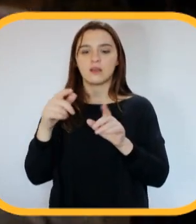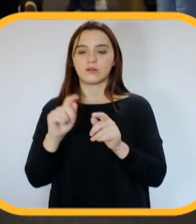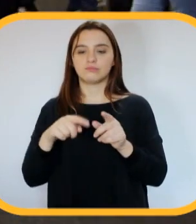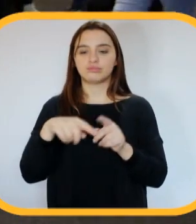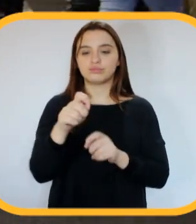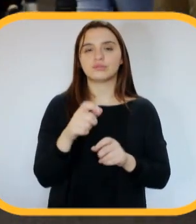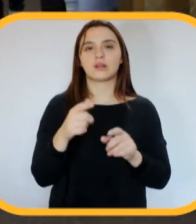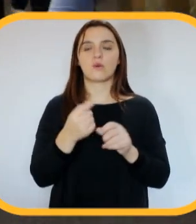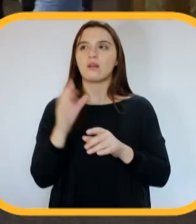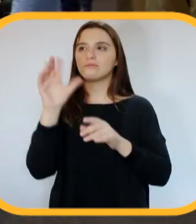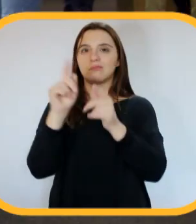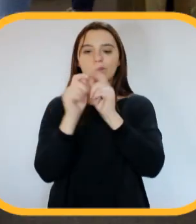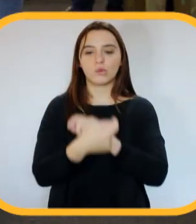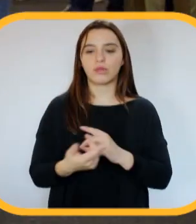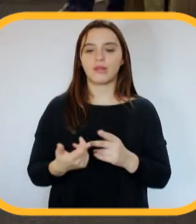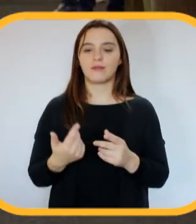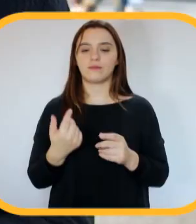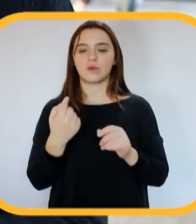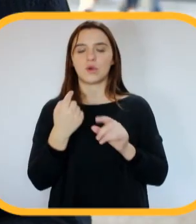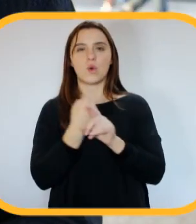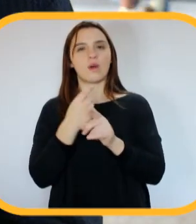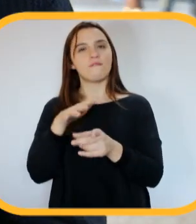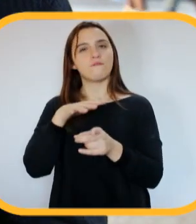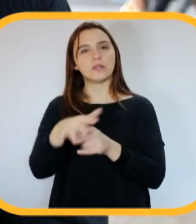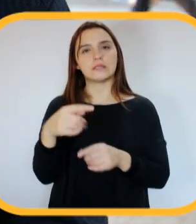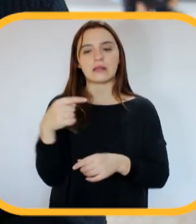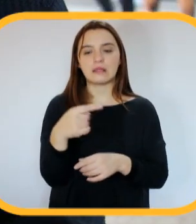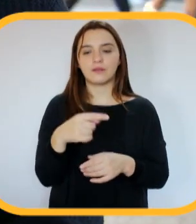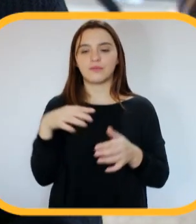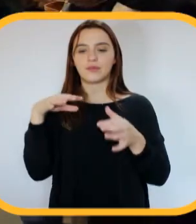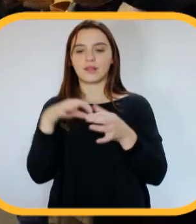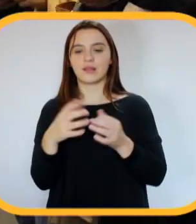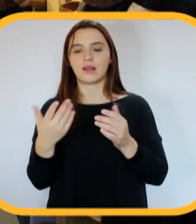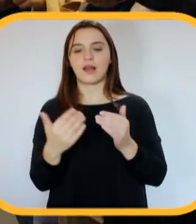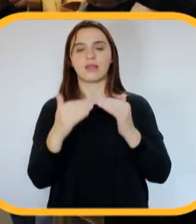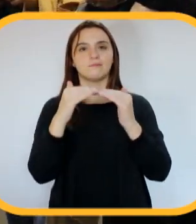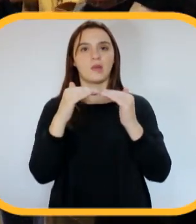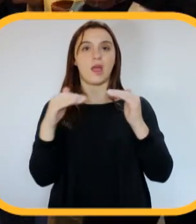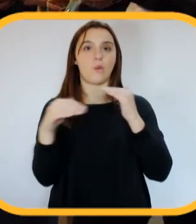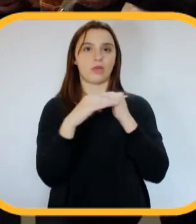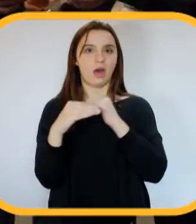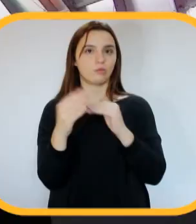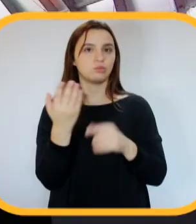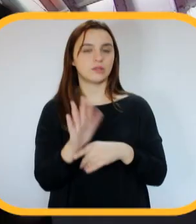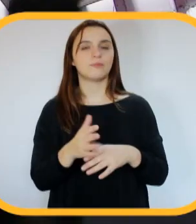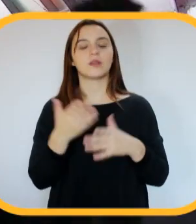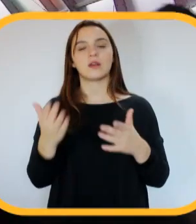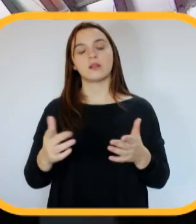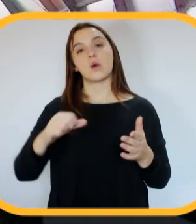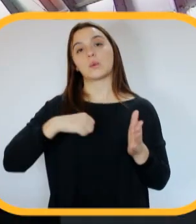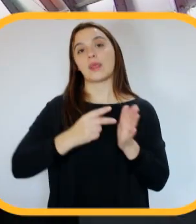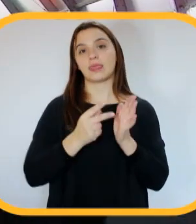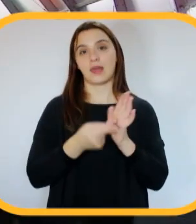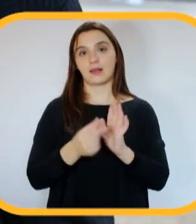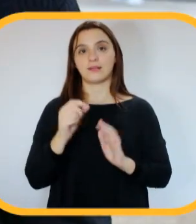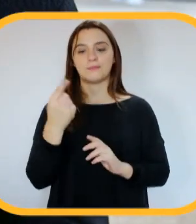example. Climate change has many disruptions, many negative consequences when it comes to inequality, for example. So green tech